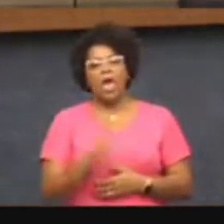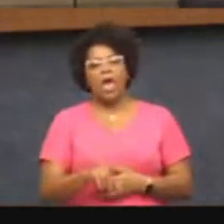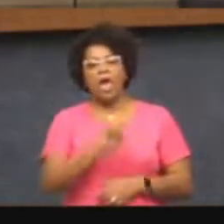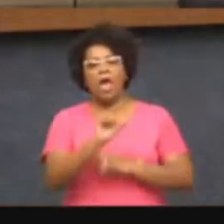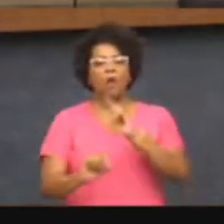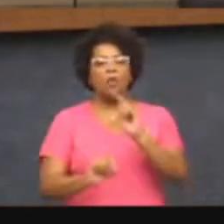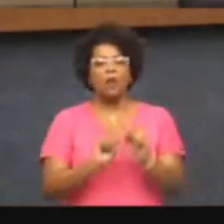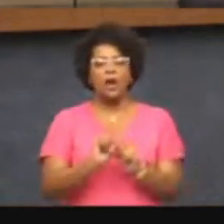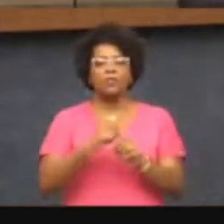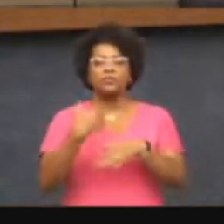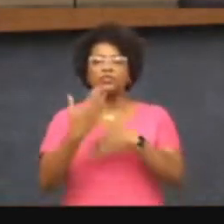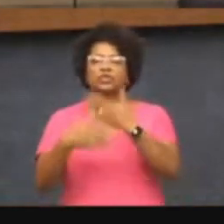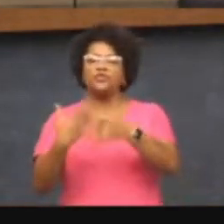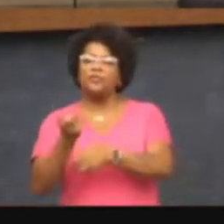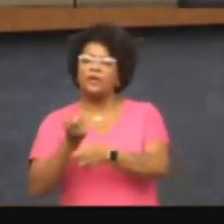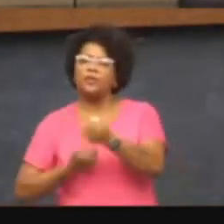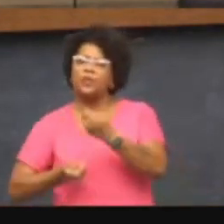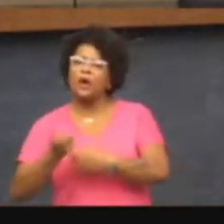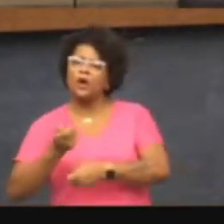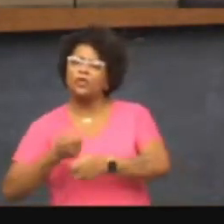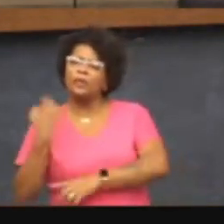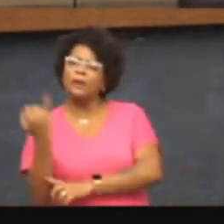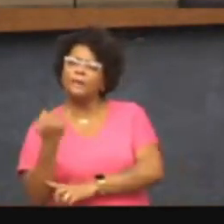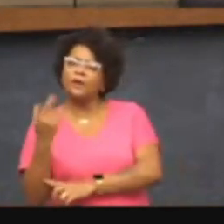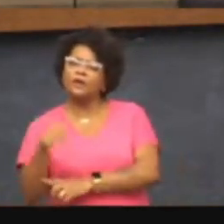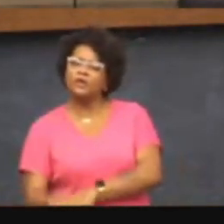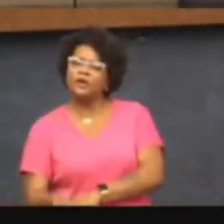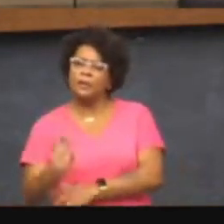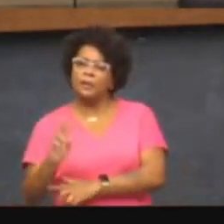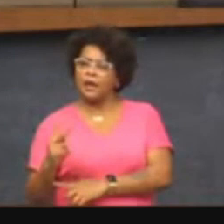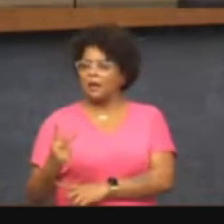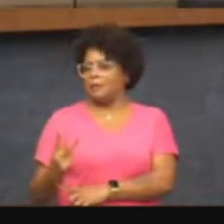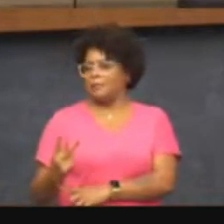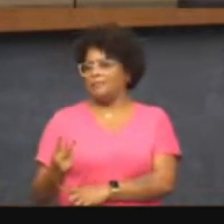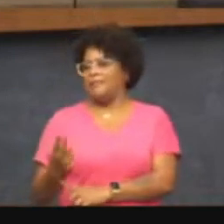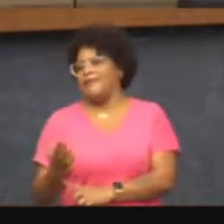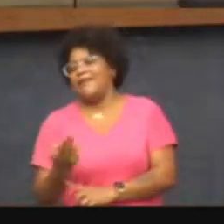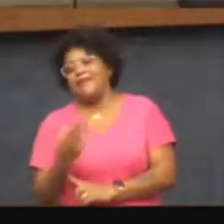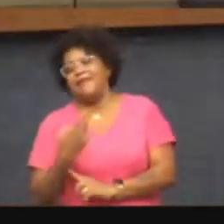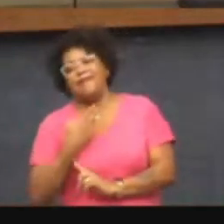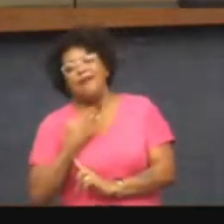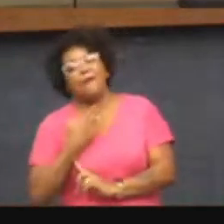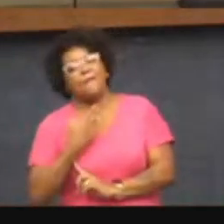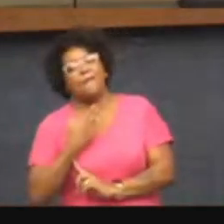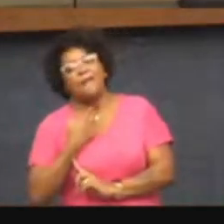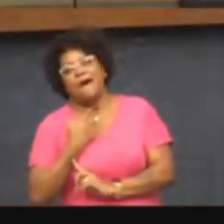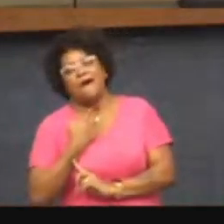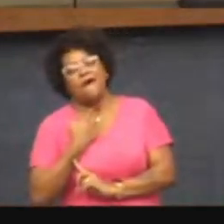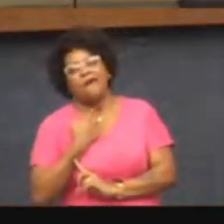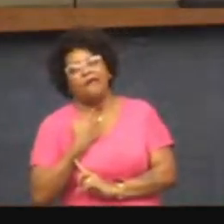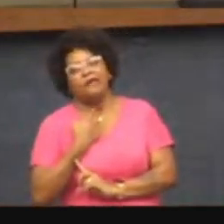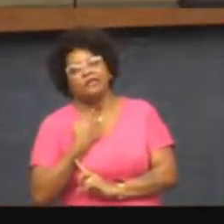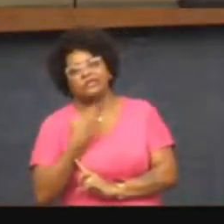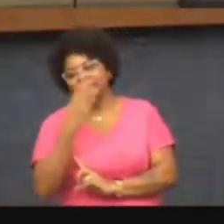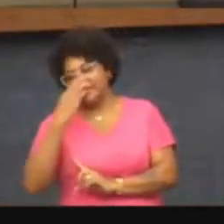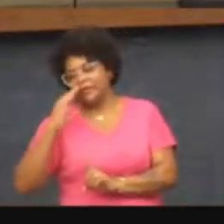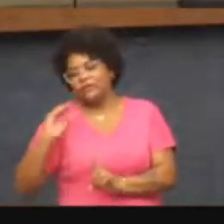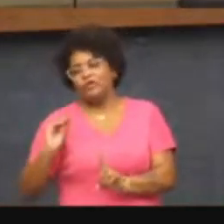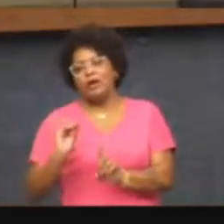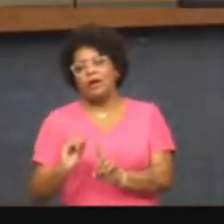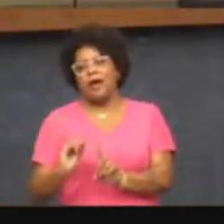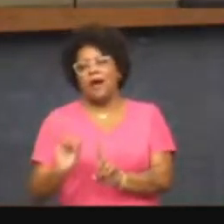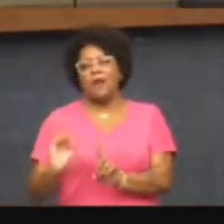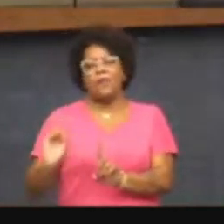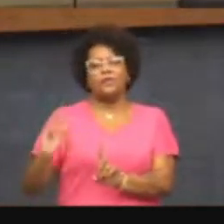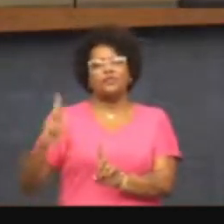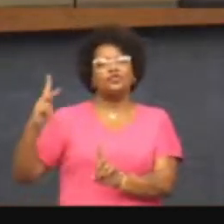desenvolvimento econômico muito importante para Belo Horizonte. Não podemos jogar uma história de 80 anos no lixo. Belo Horizonte tem